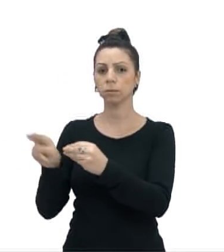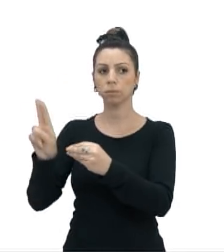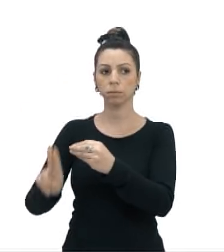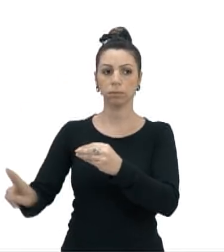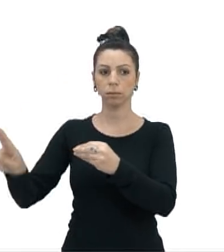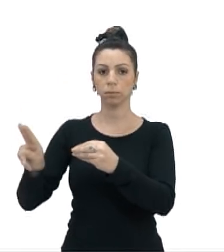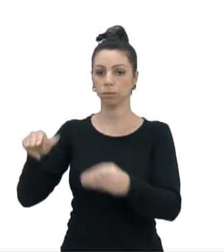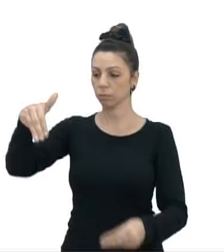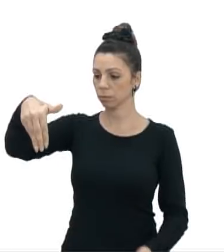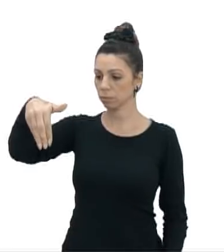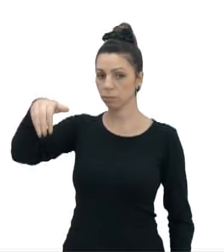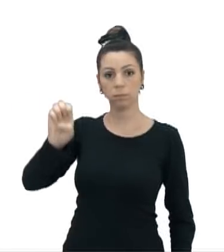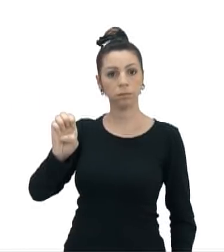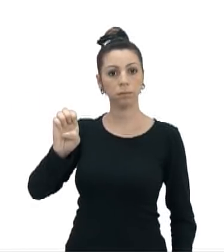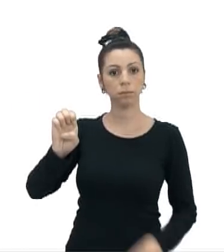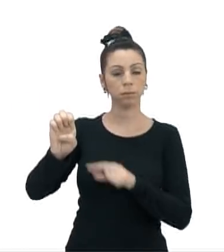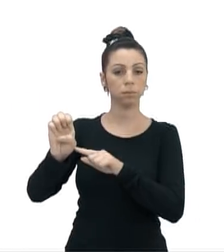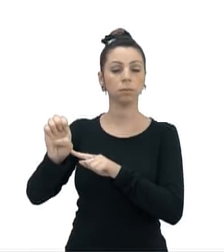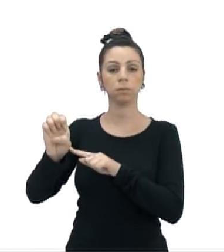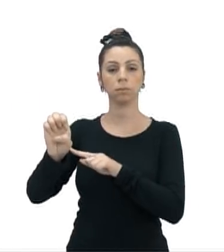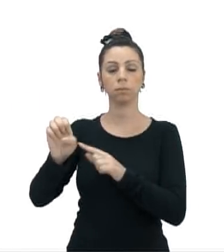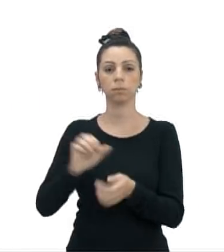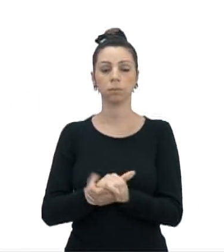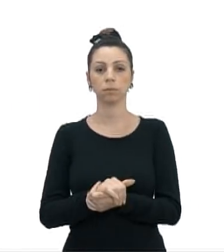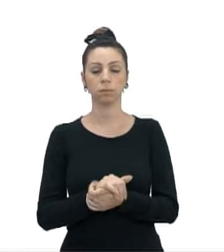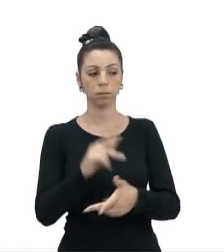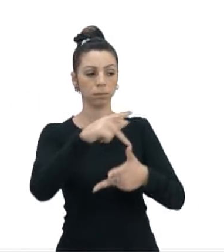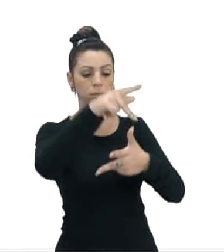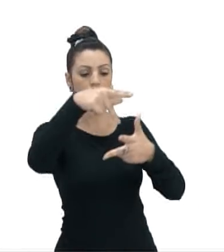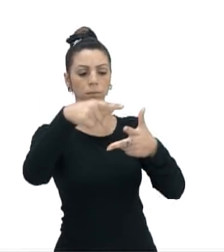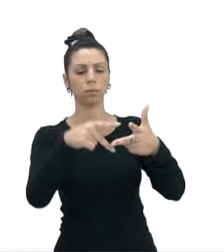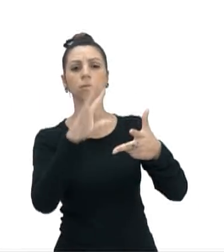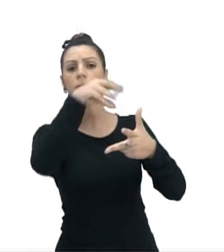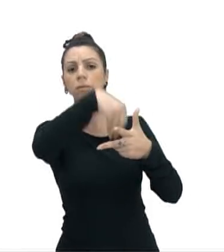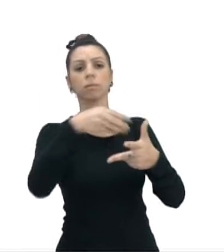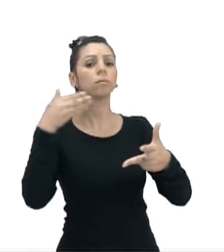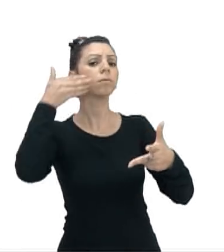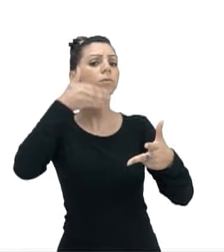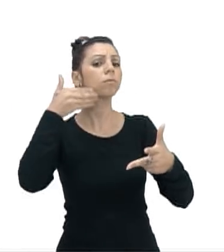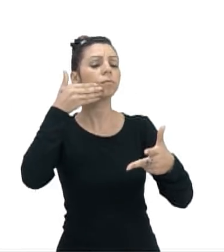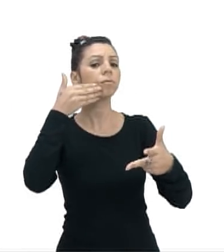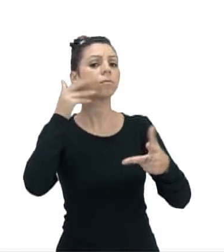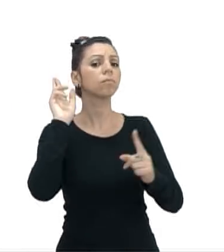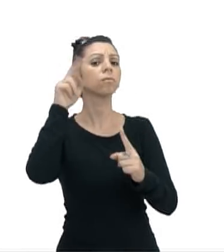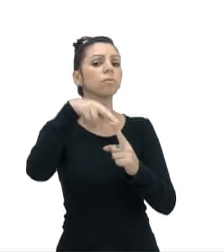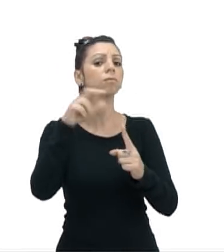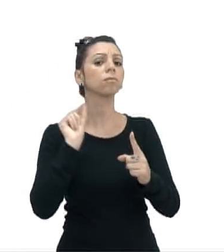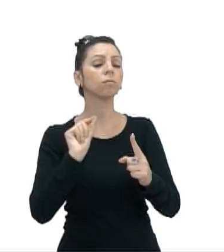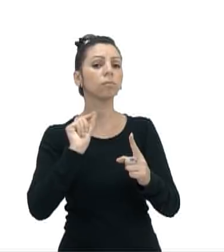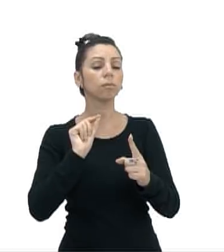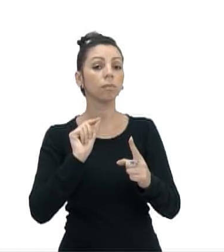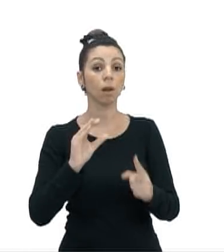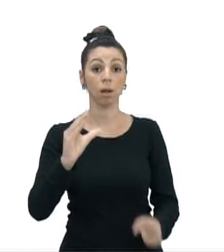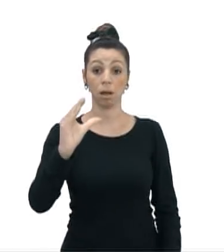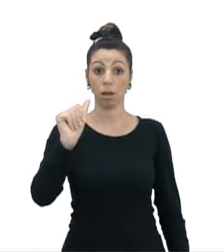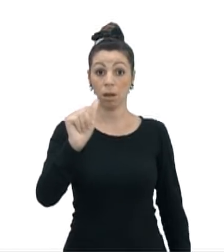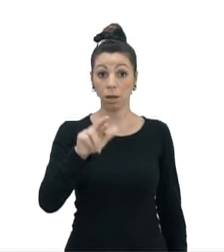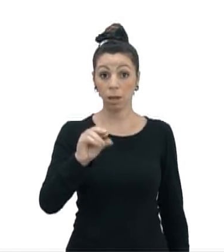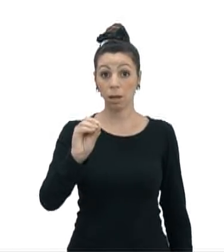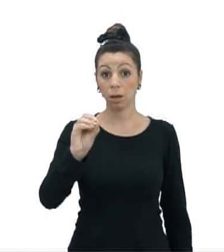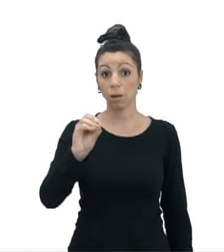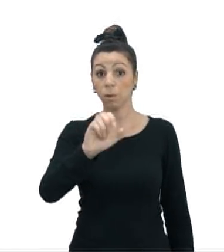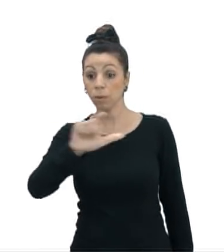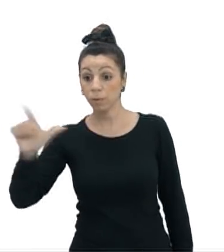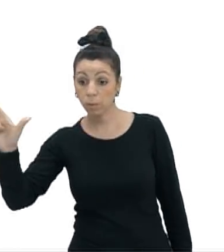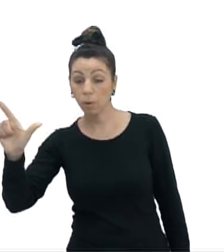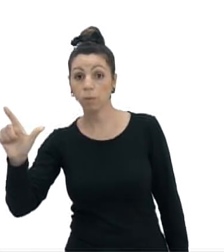O me. E a que pessoa do discurso ele se refere? A Carol, que está falando, a primeira